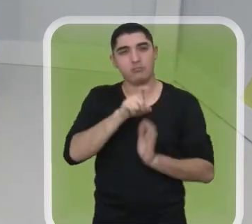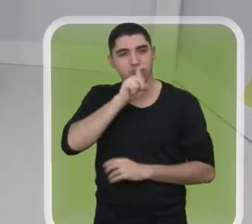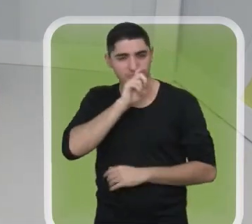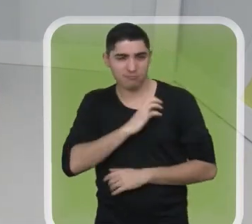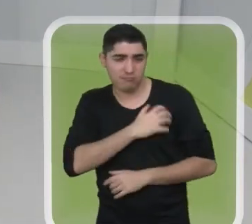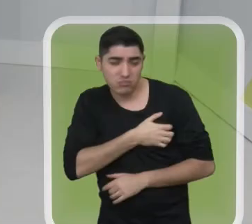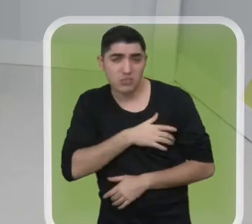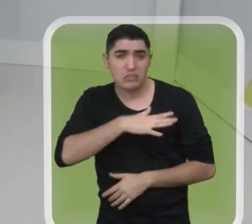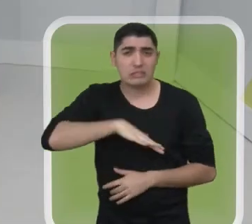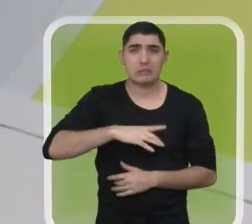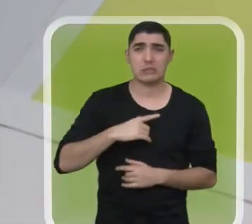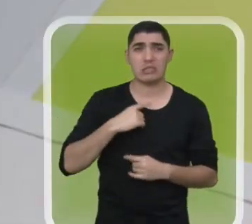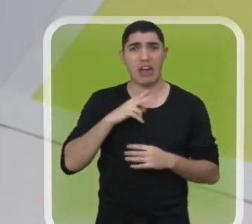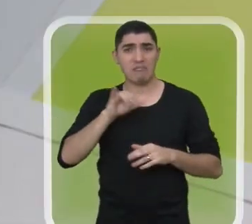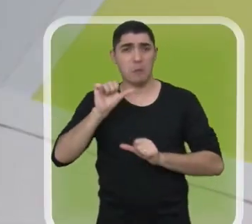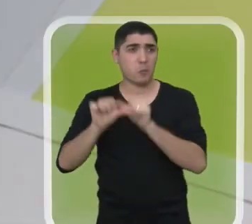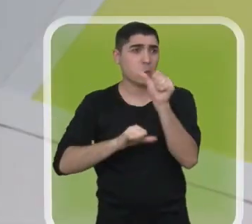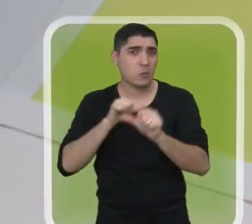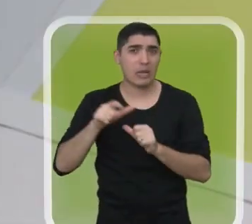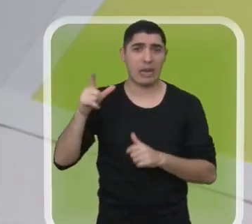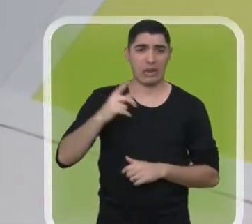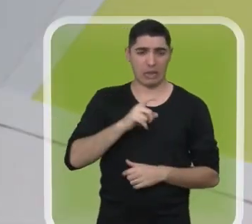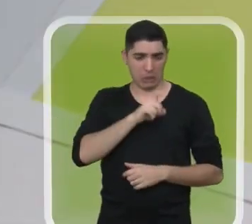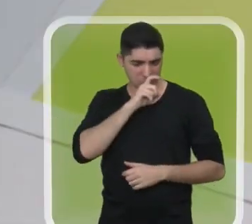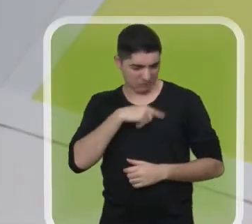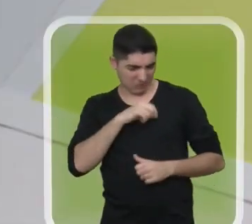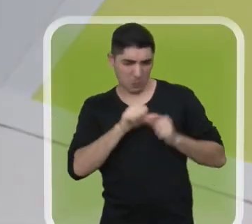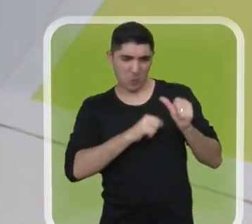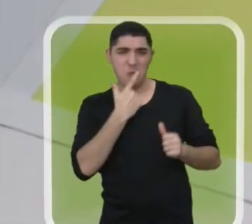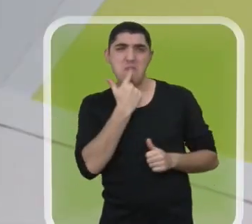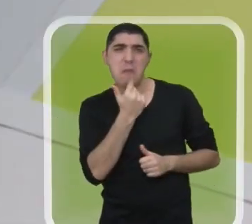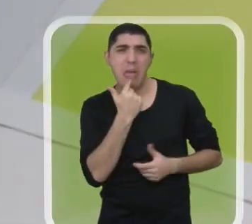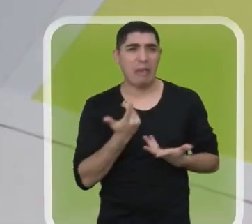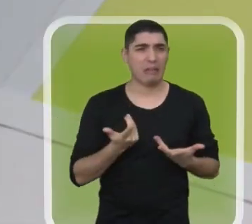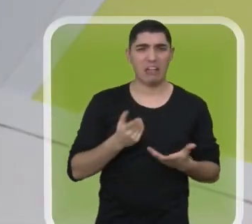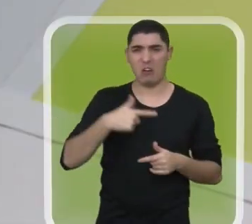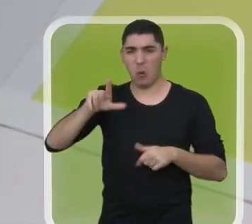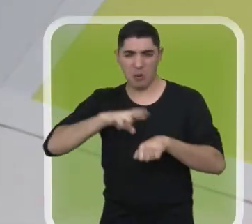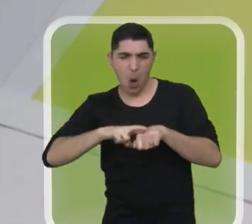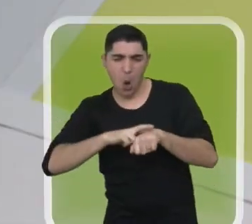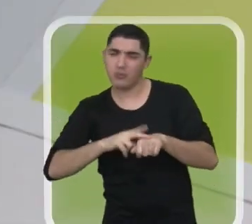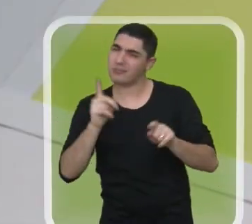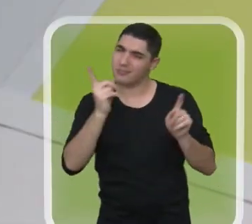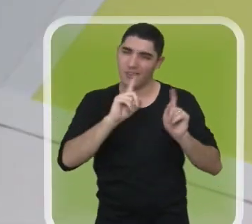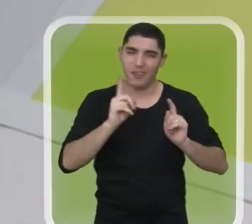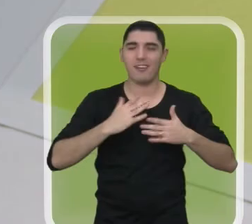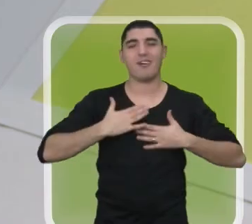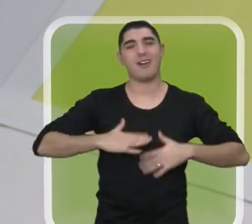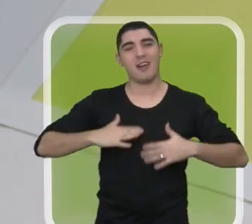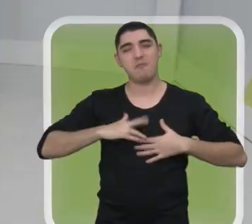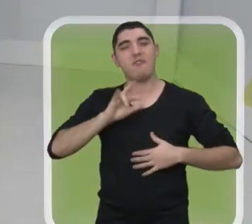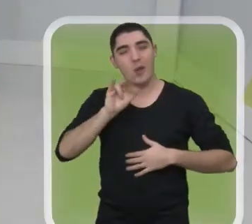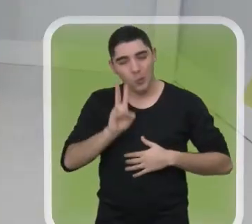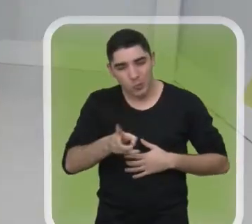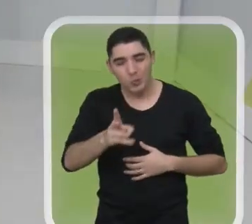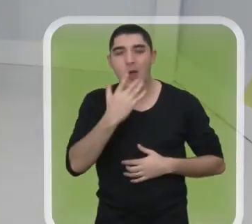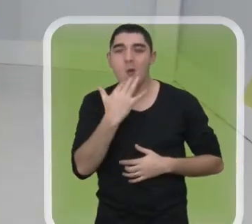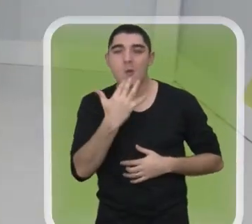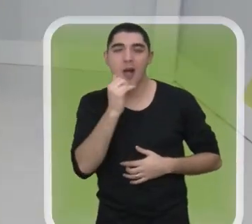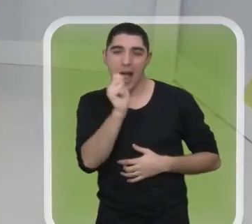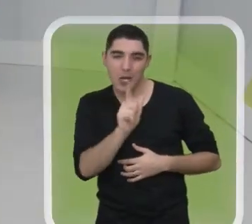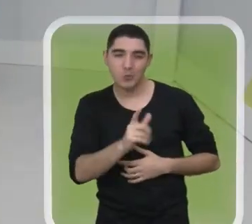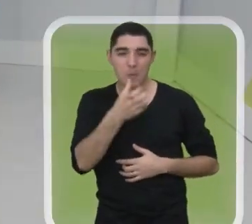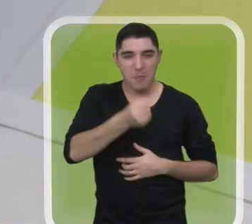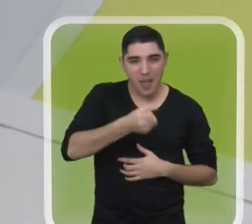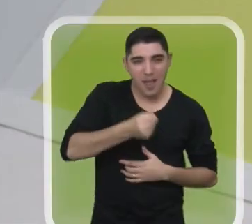vai mudar o clube, vai mudar o escudo, vai virar vermelho, vai virar roxo, não vai continuar o azulzinho que todo mundo conhece, azul,